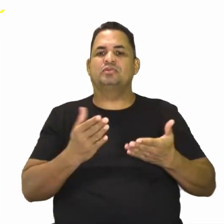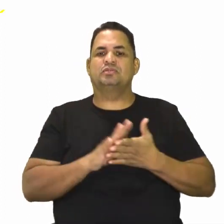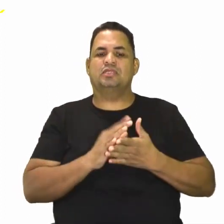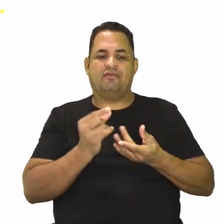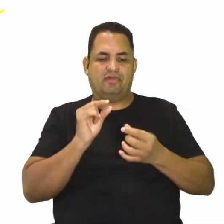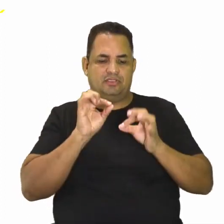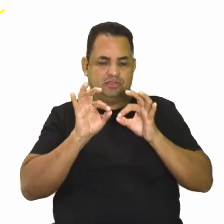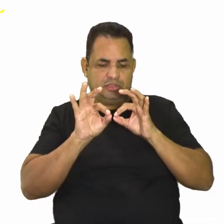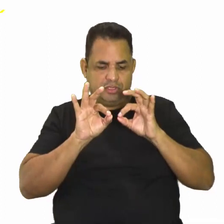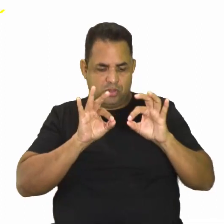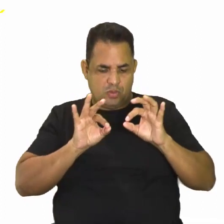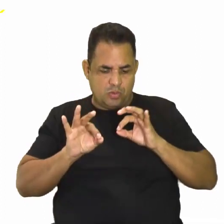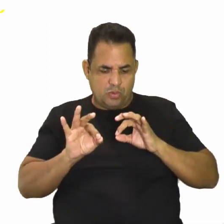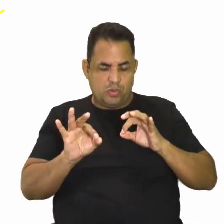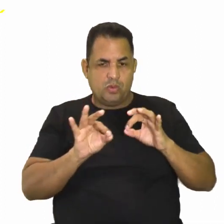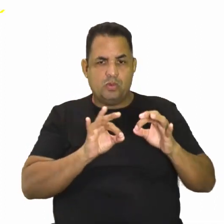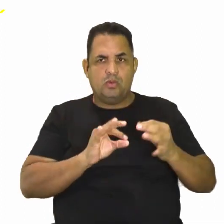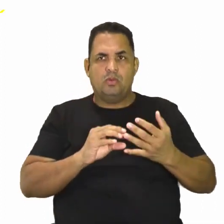grão,